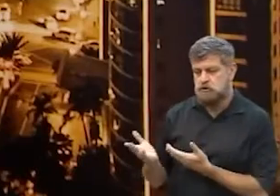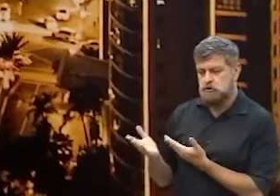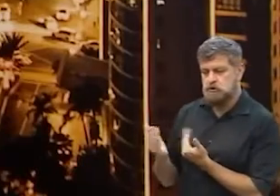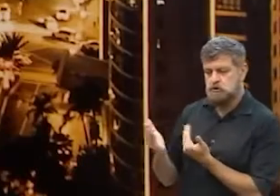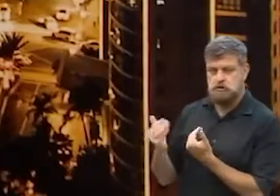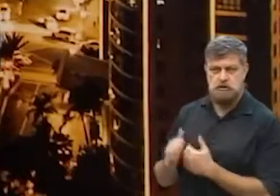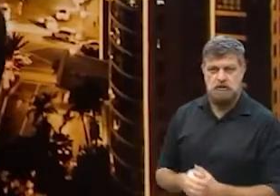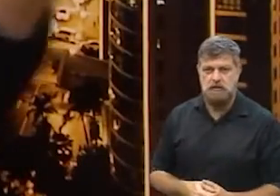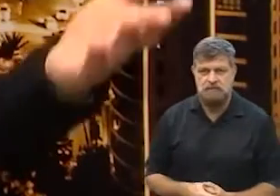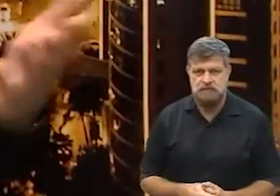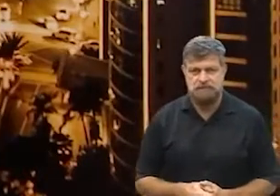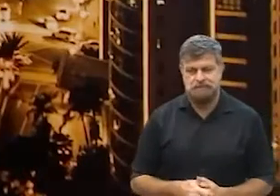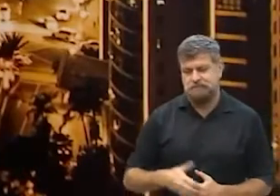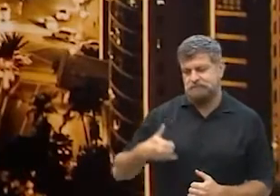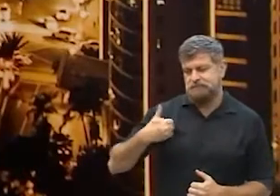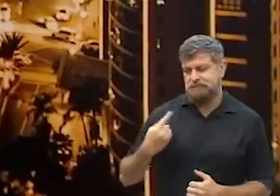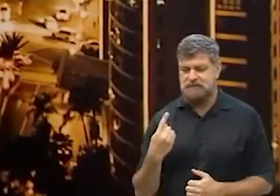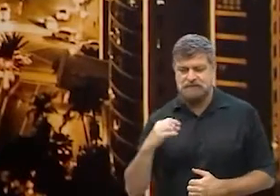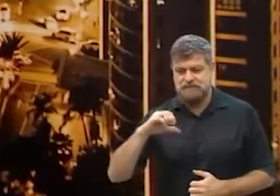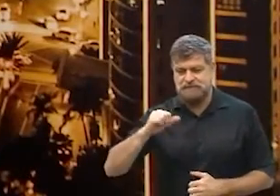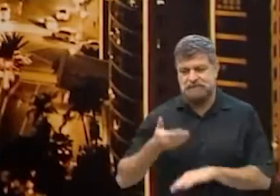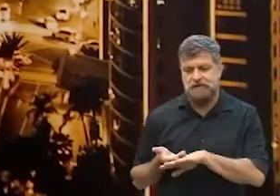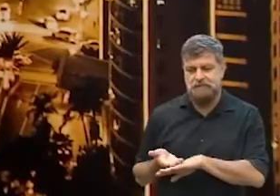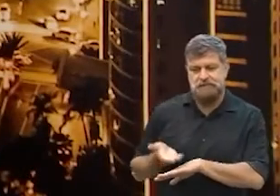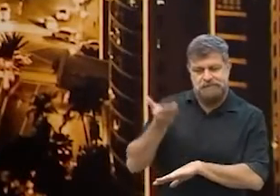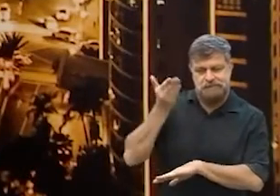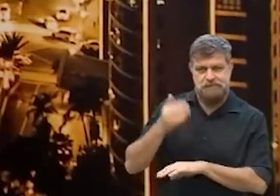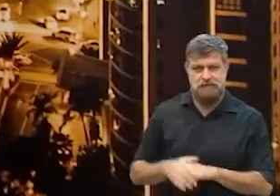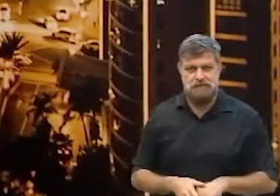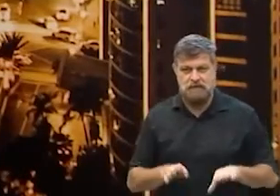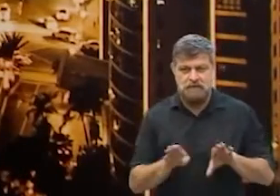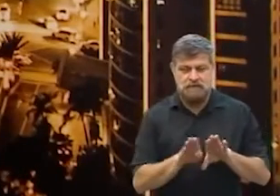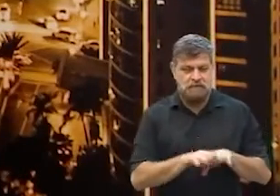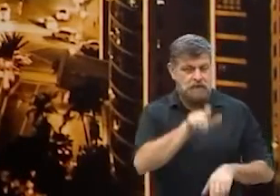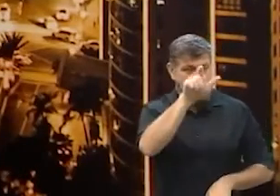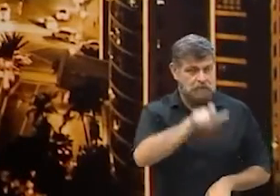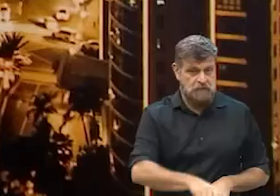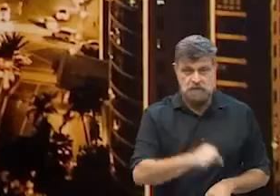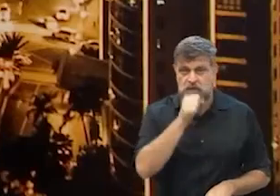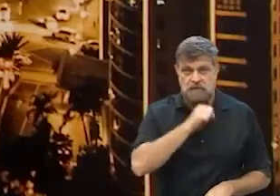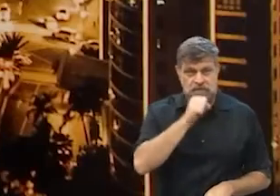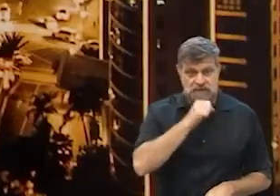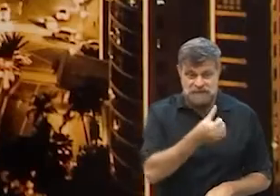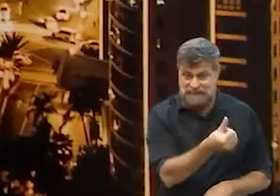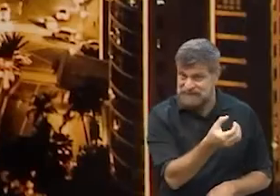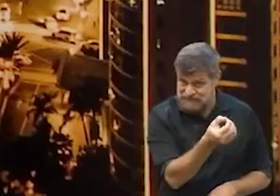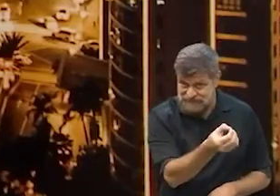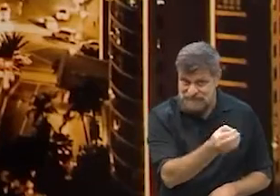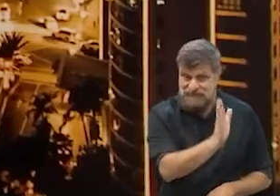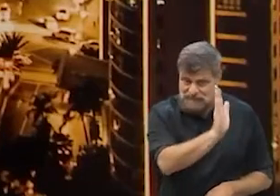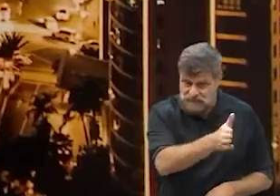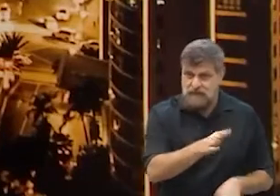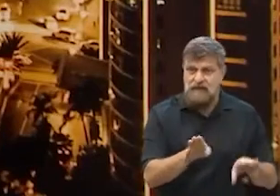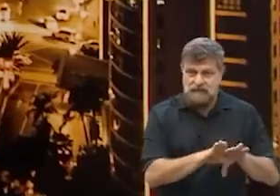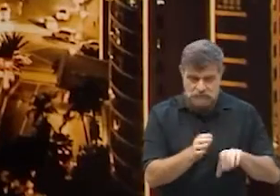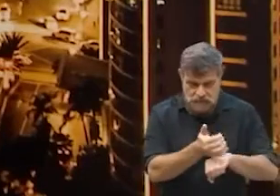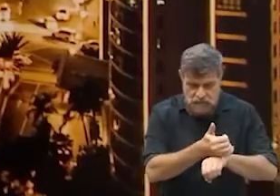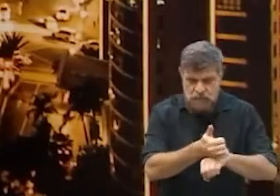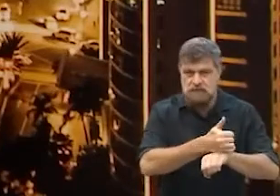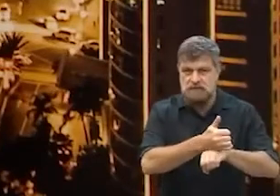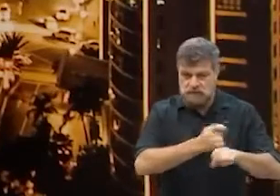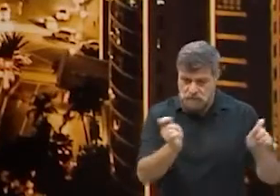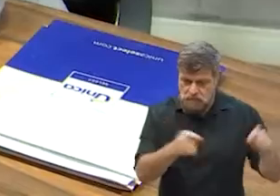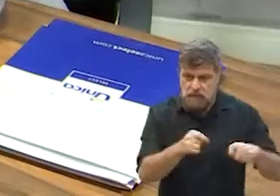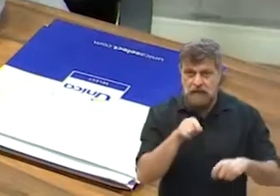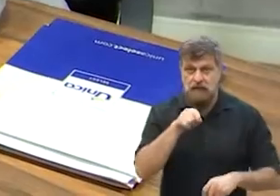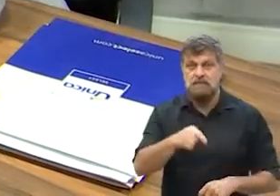jovem dos seus 19 a 20 anos, como um senhor de 60 anos. O que é necessário hoje é